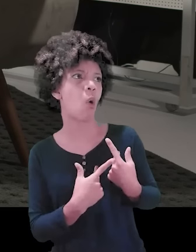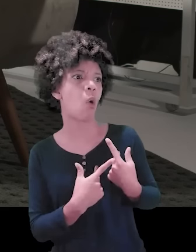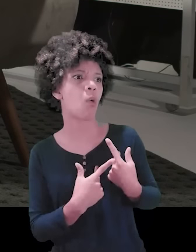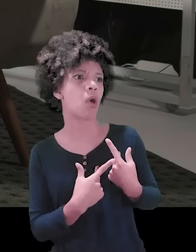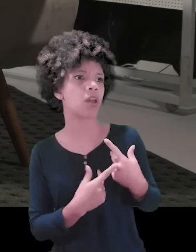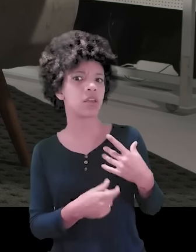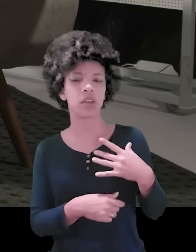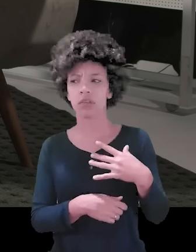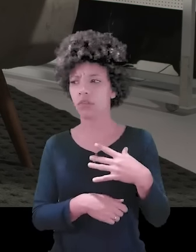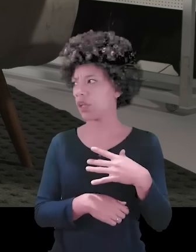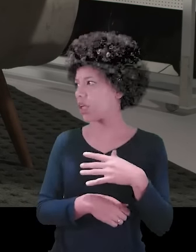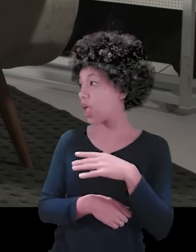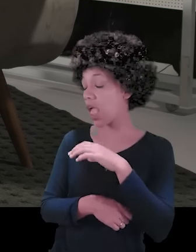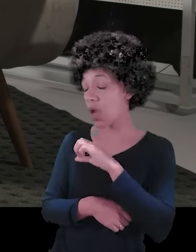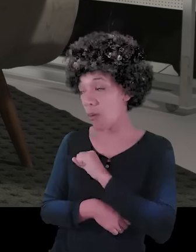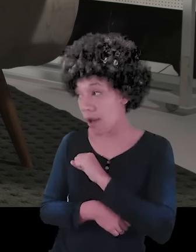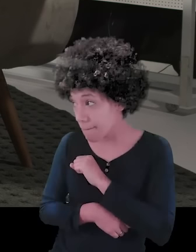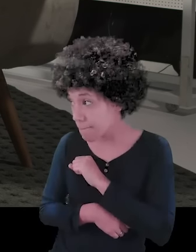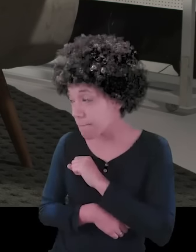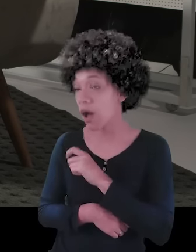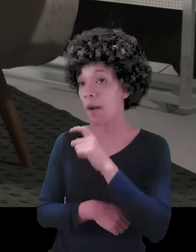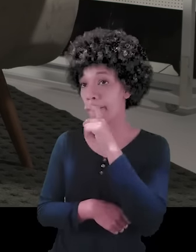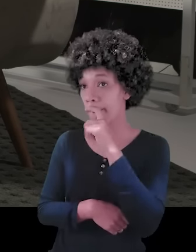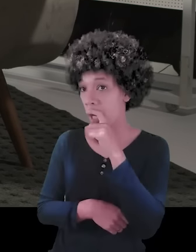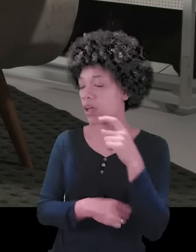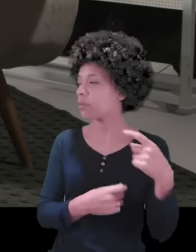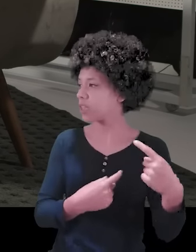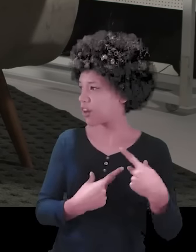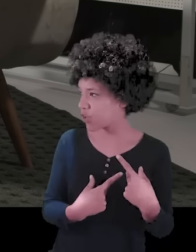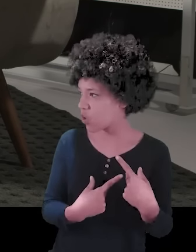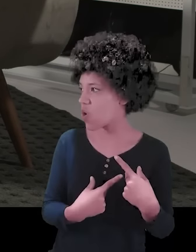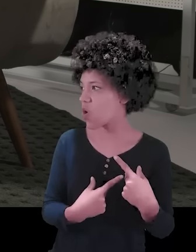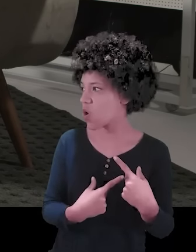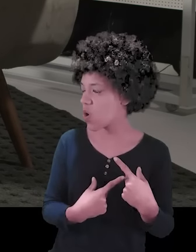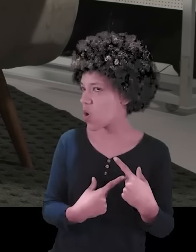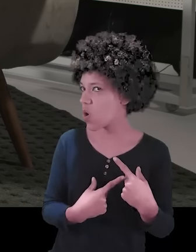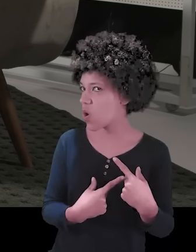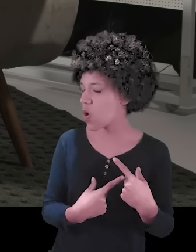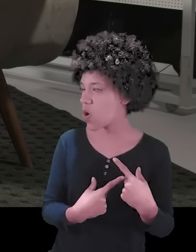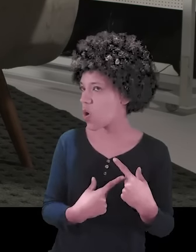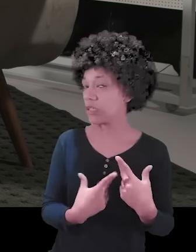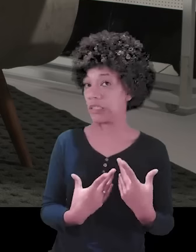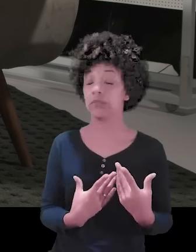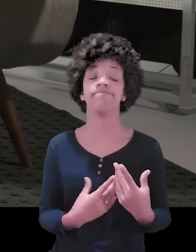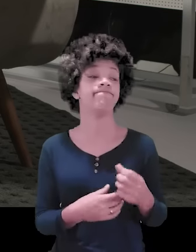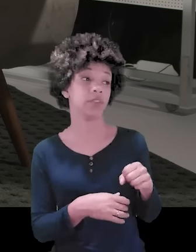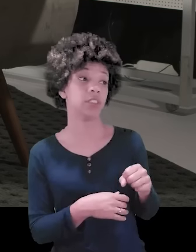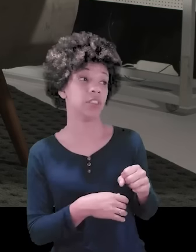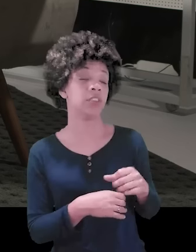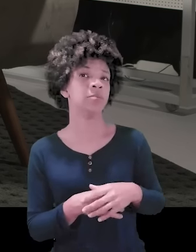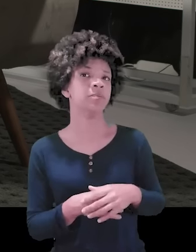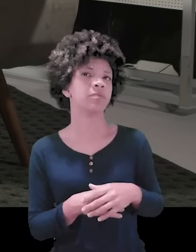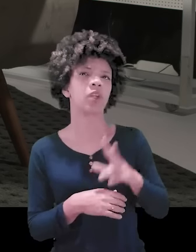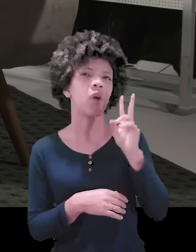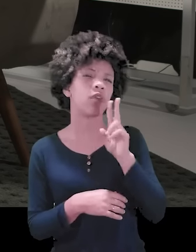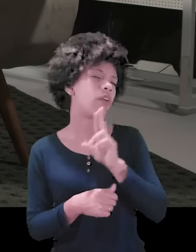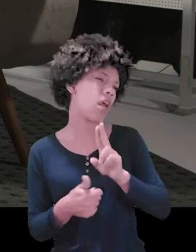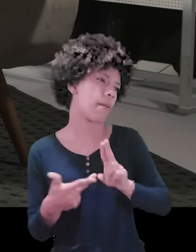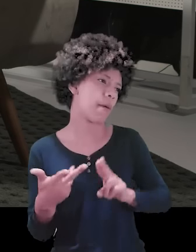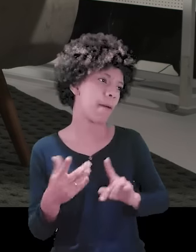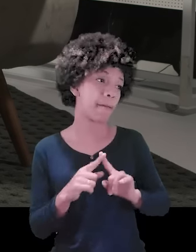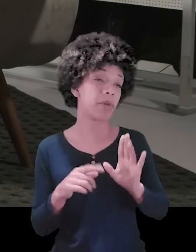amo eu amo o cai tráfico que ele tá ficou é a E aí eu não vou lembrar